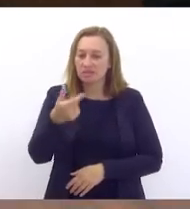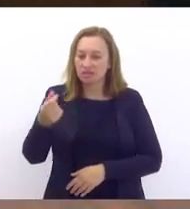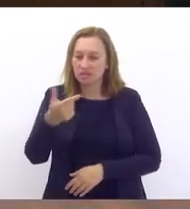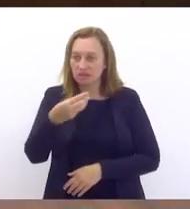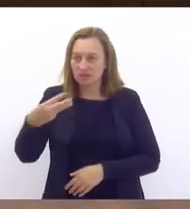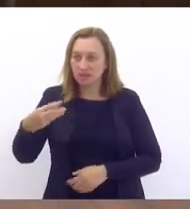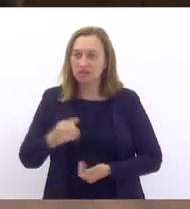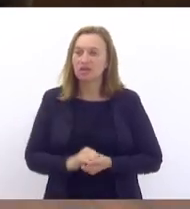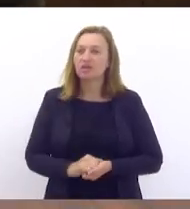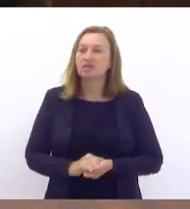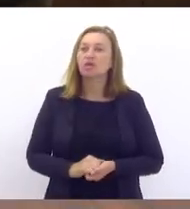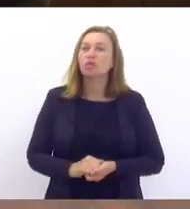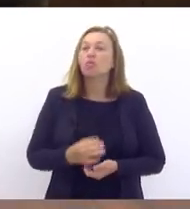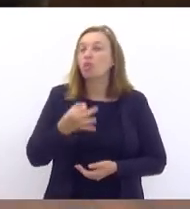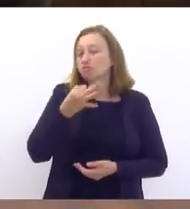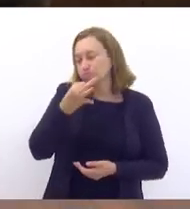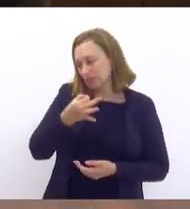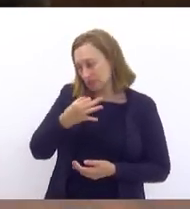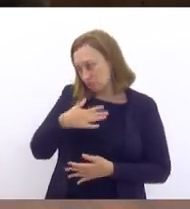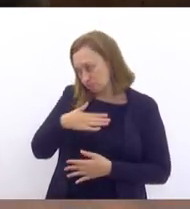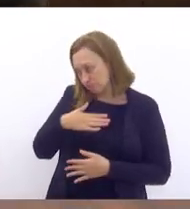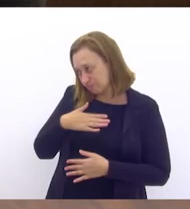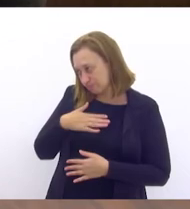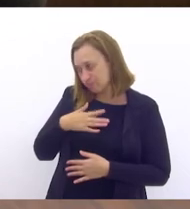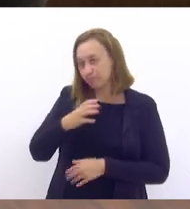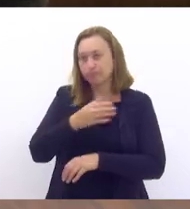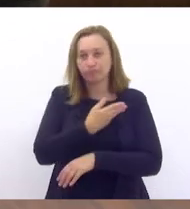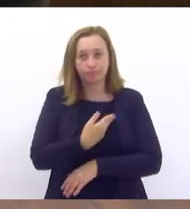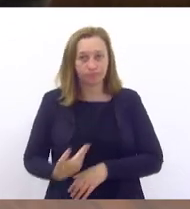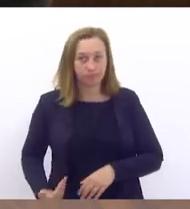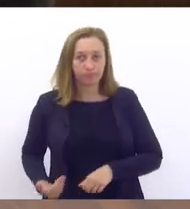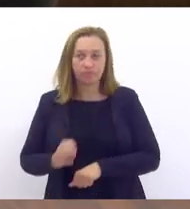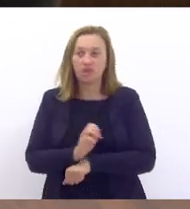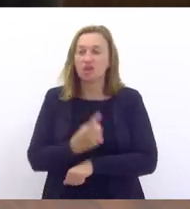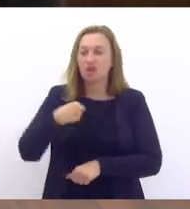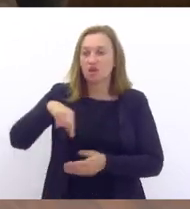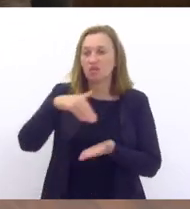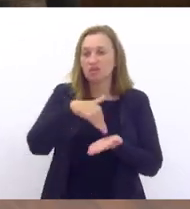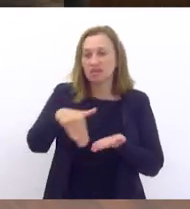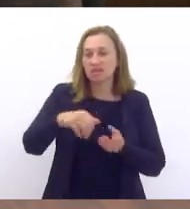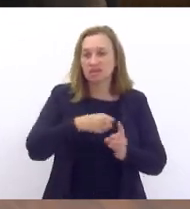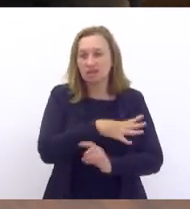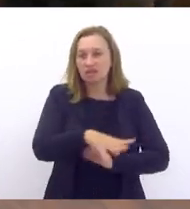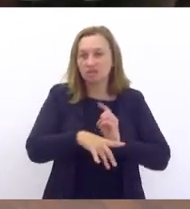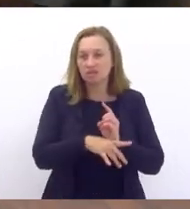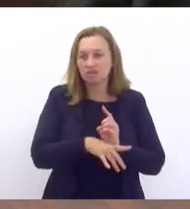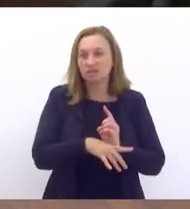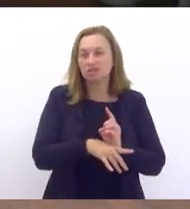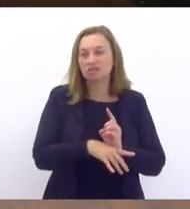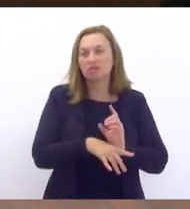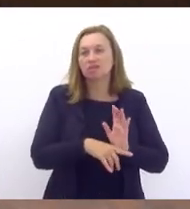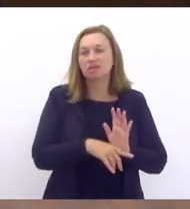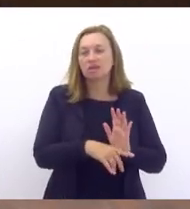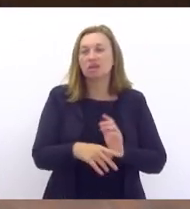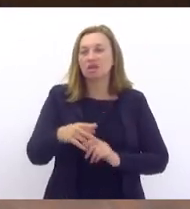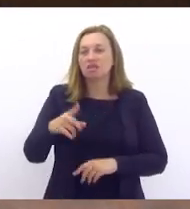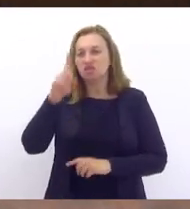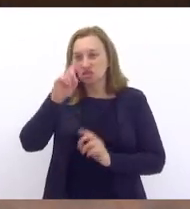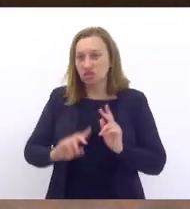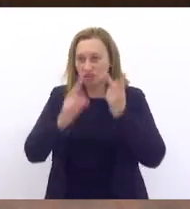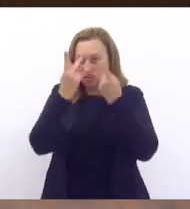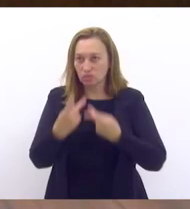é uma sugestão ao governo do Estado. Eu fui secretária de Assistência Social e Direitos Humanos